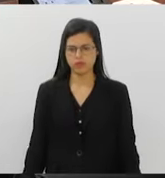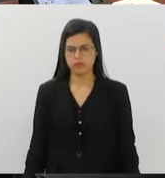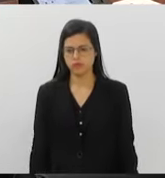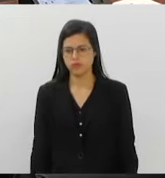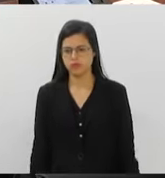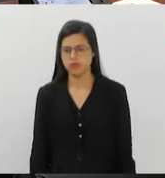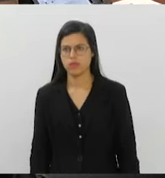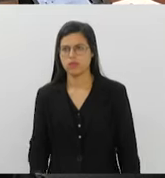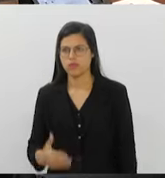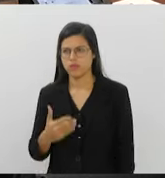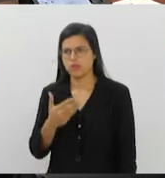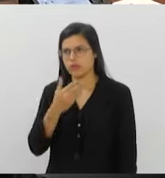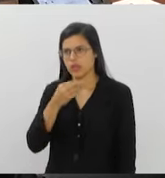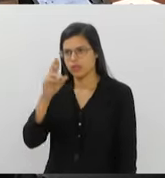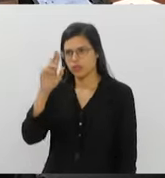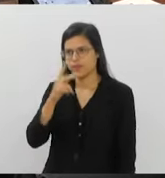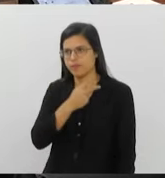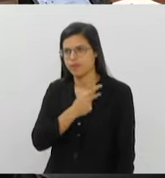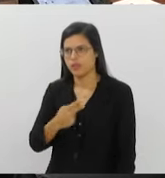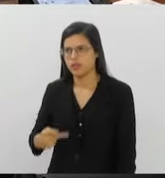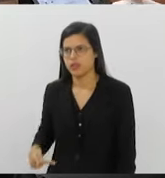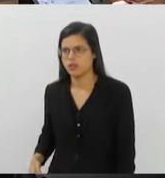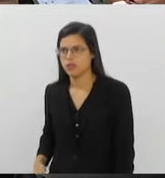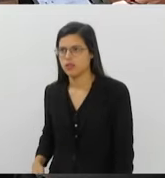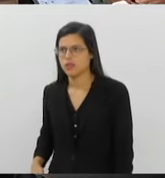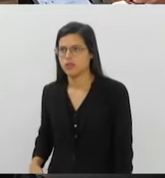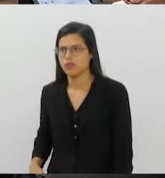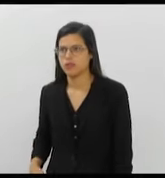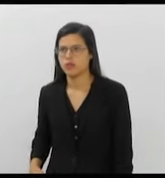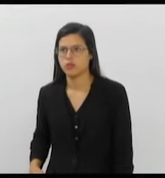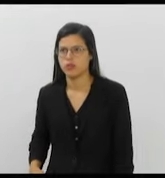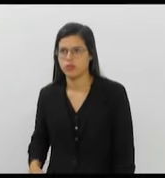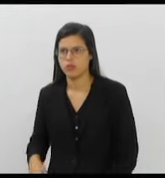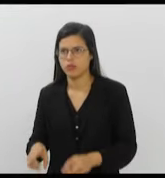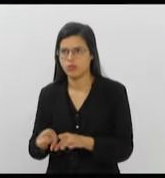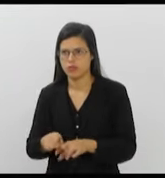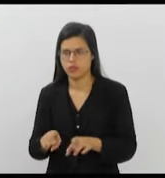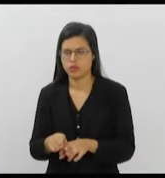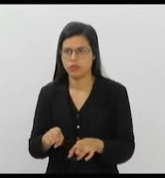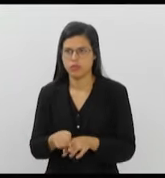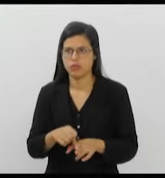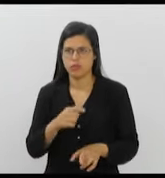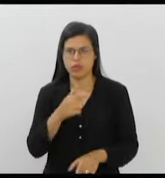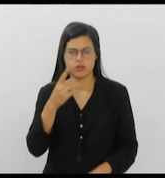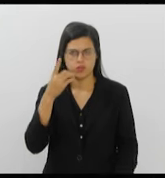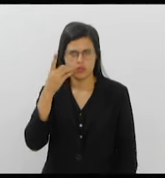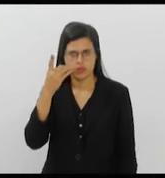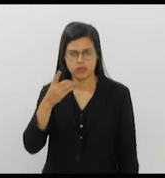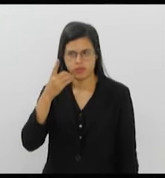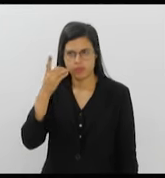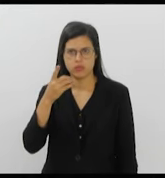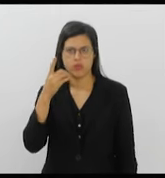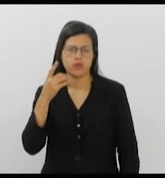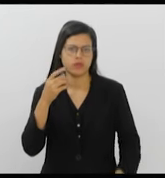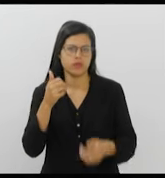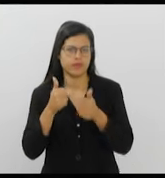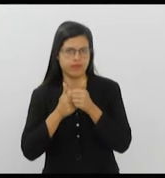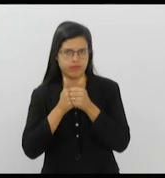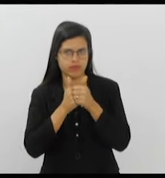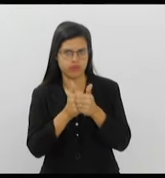Senhor presidente, senhoras e senhores deputados que nos acompanham